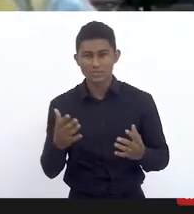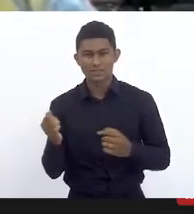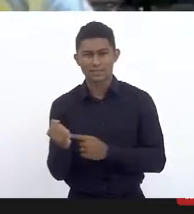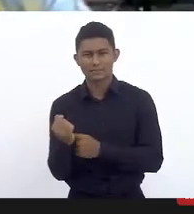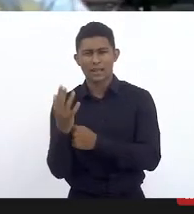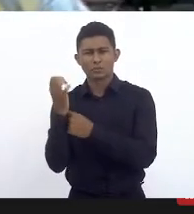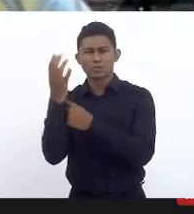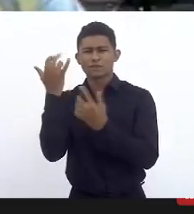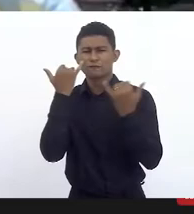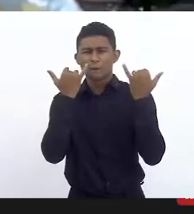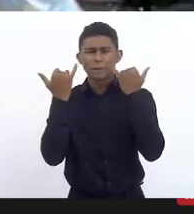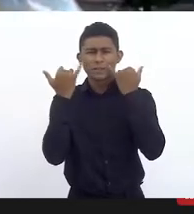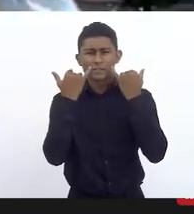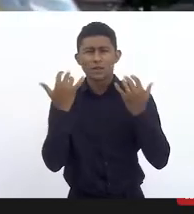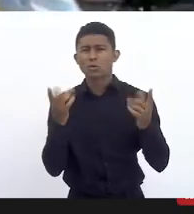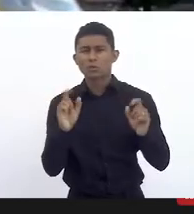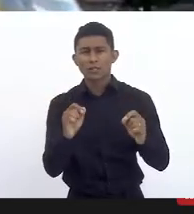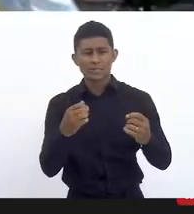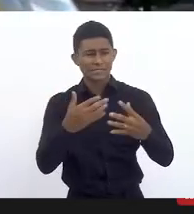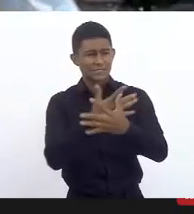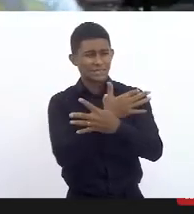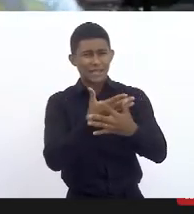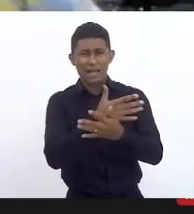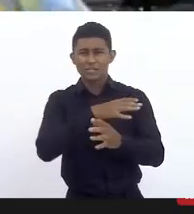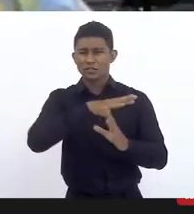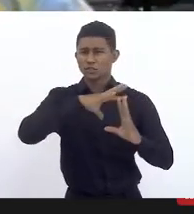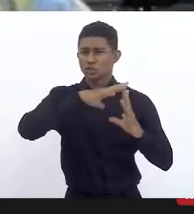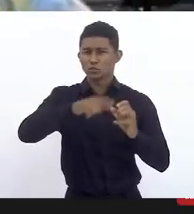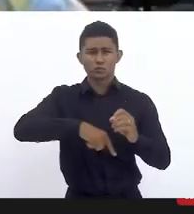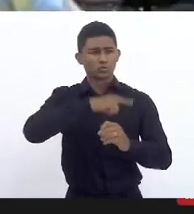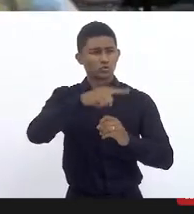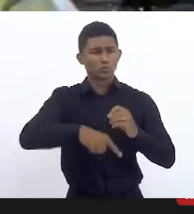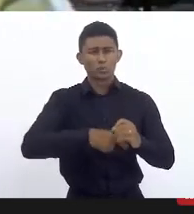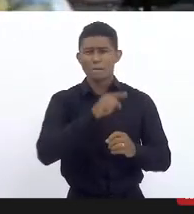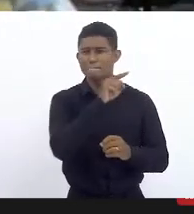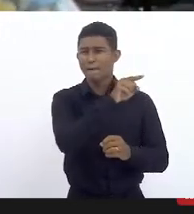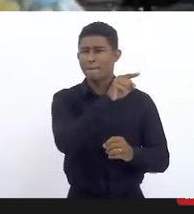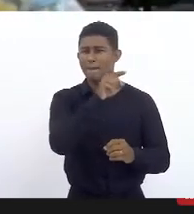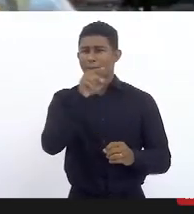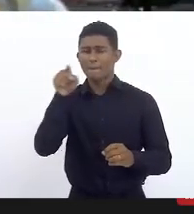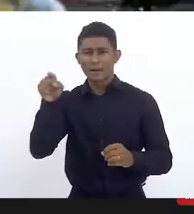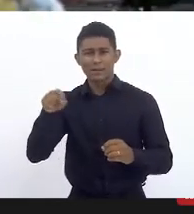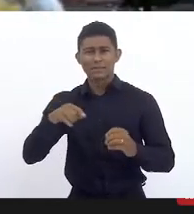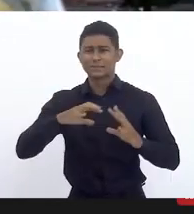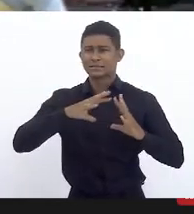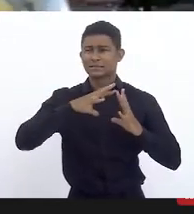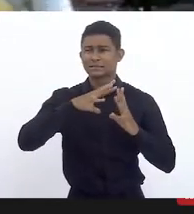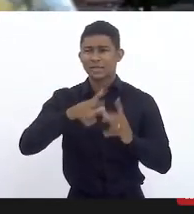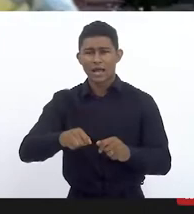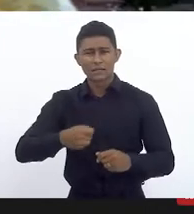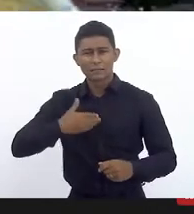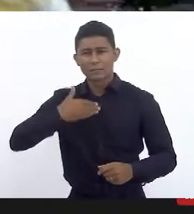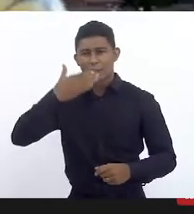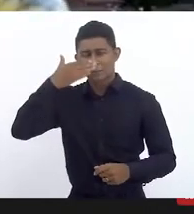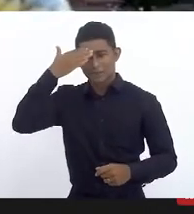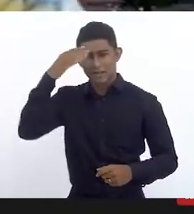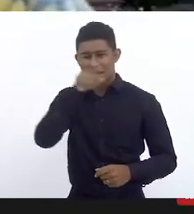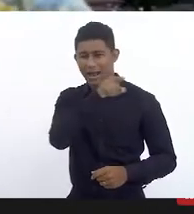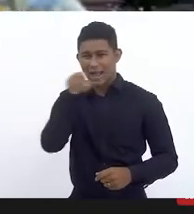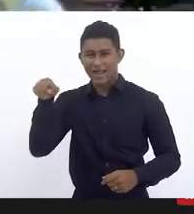está sendo escolhida pelas grandes cidades do mundo, inclusive cidades árabes que vivem de